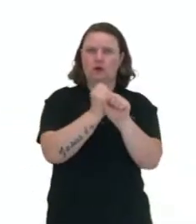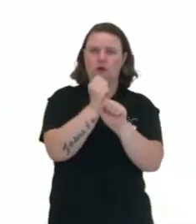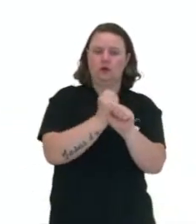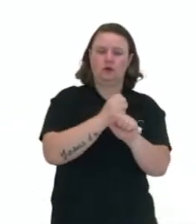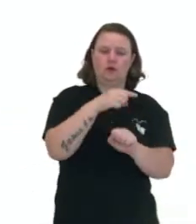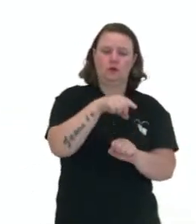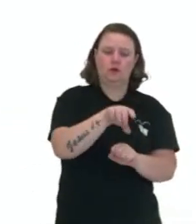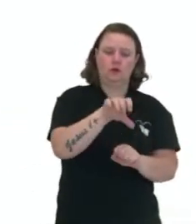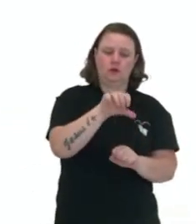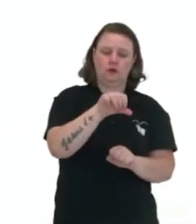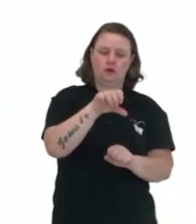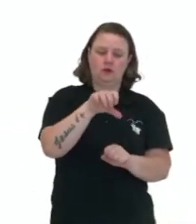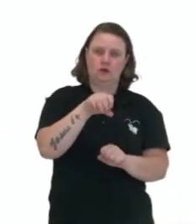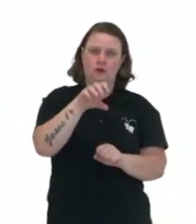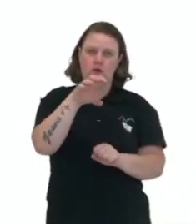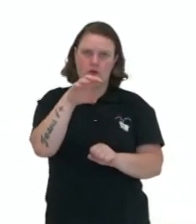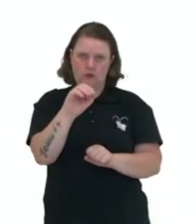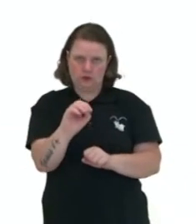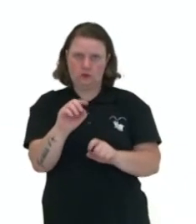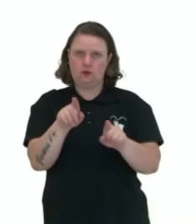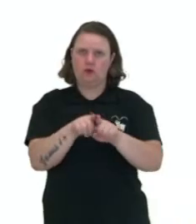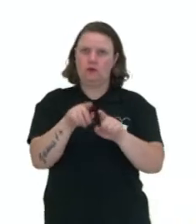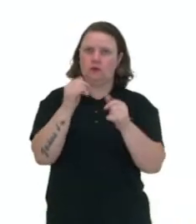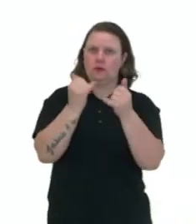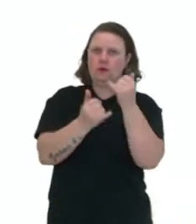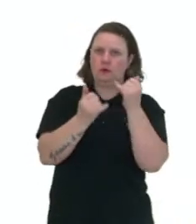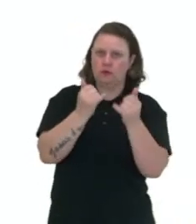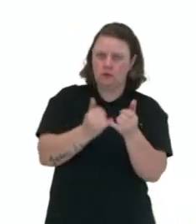buscando semelhanças entre esses dois momentos da educação.